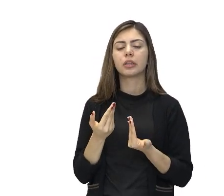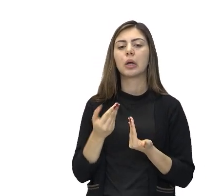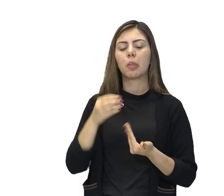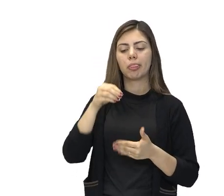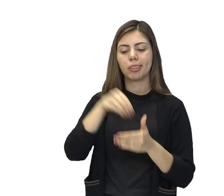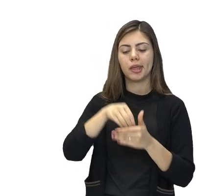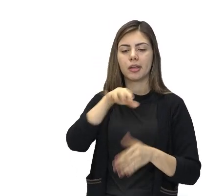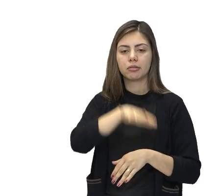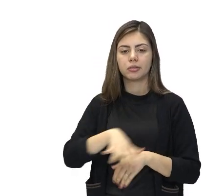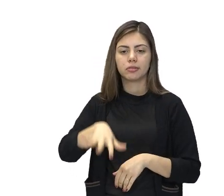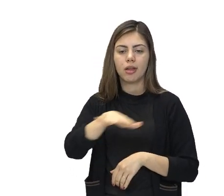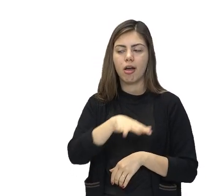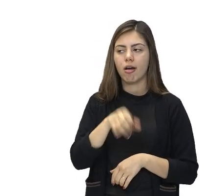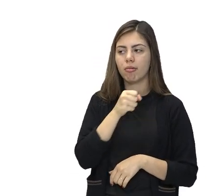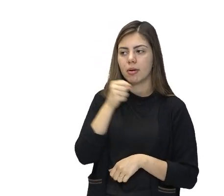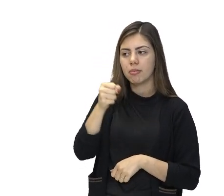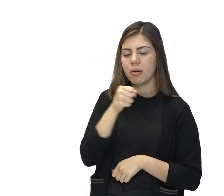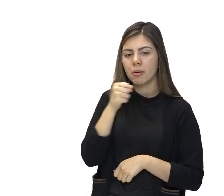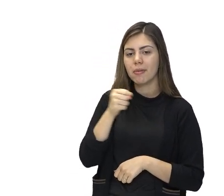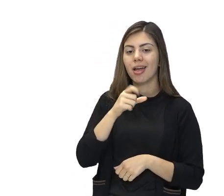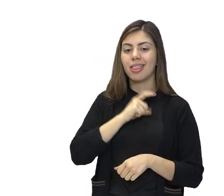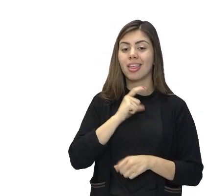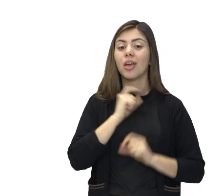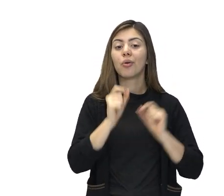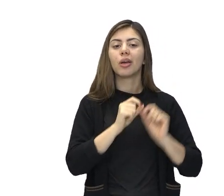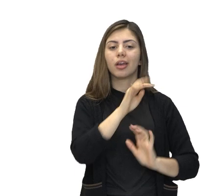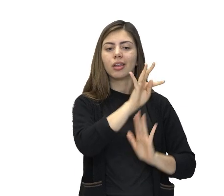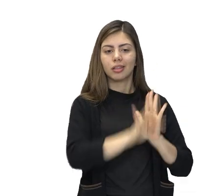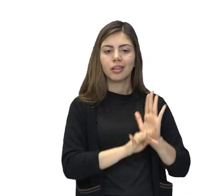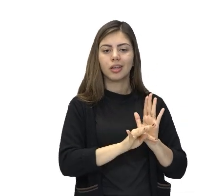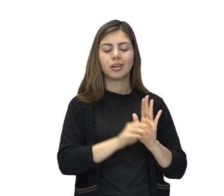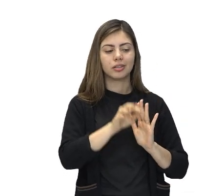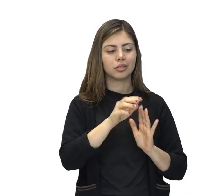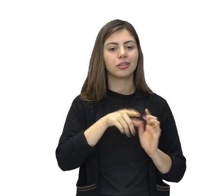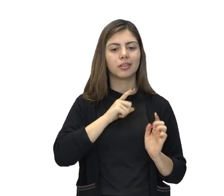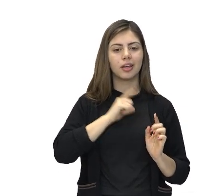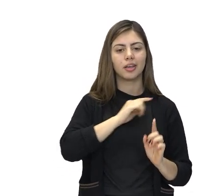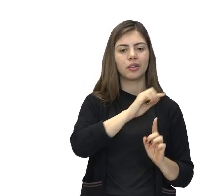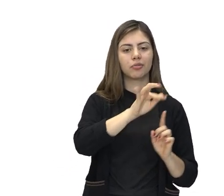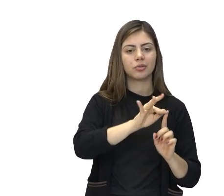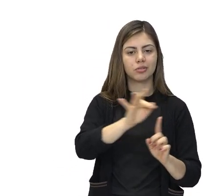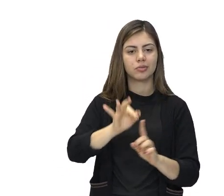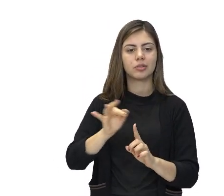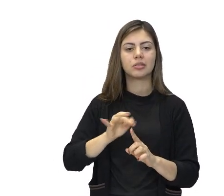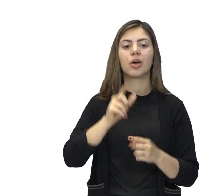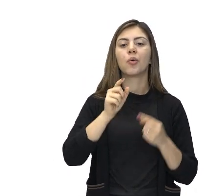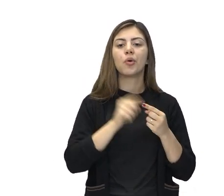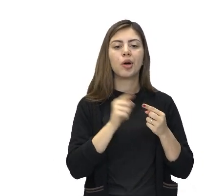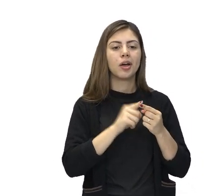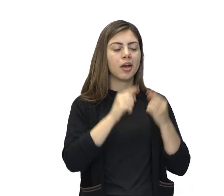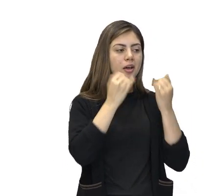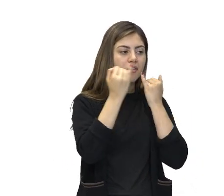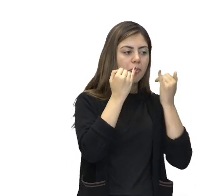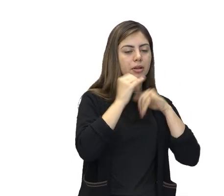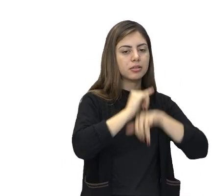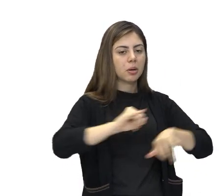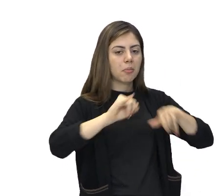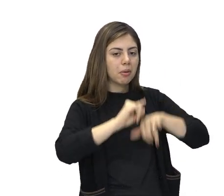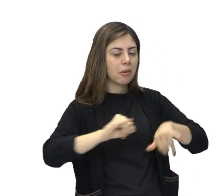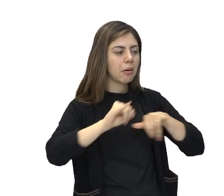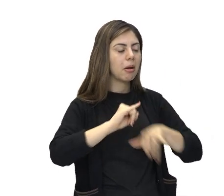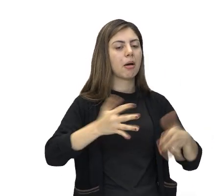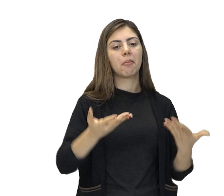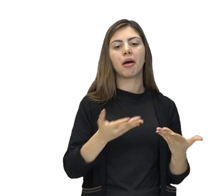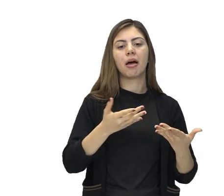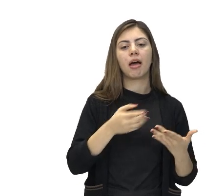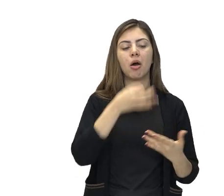desse campo jornalístico, eu tenho textos para essas diferentes funções, para informar, noticiar, anunciar, informar e opinar,